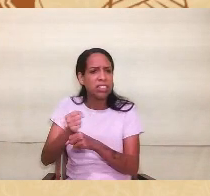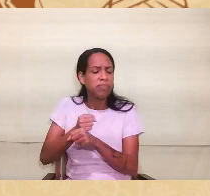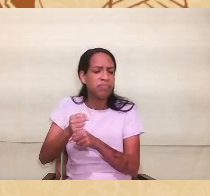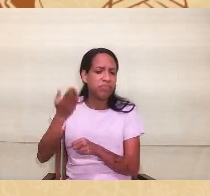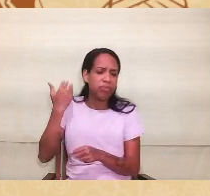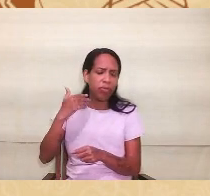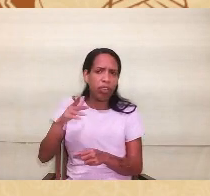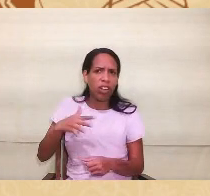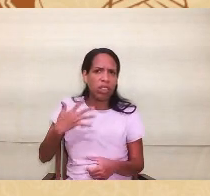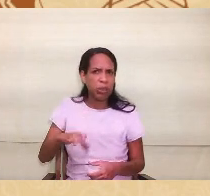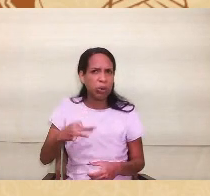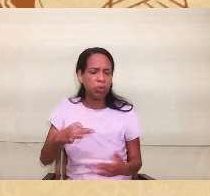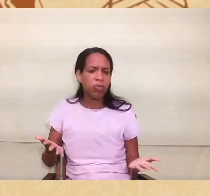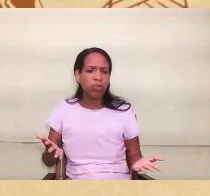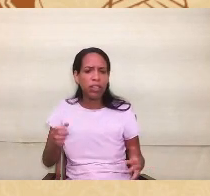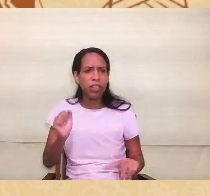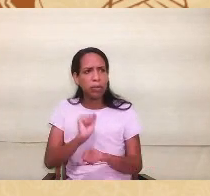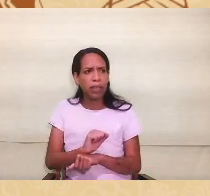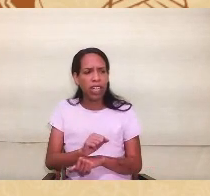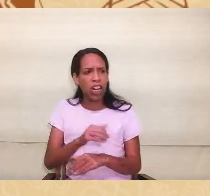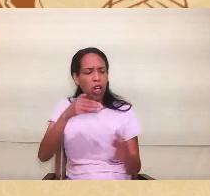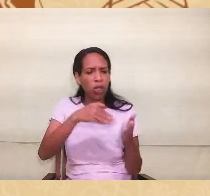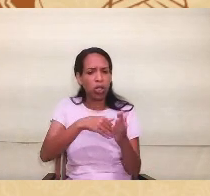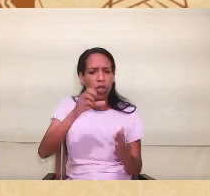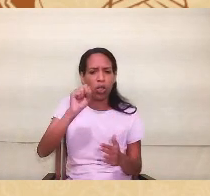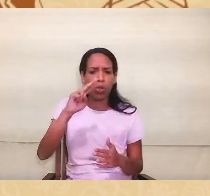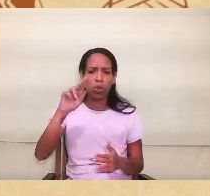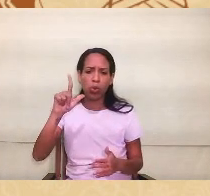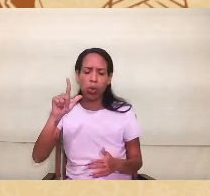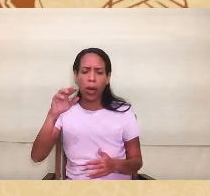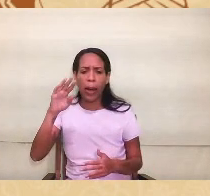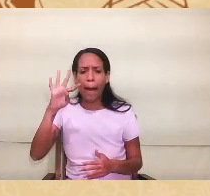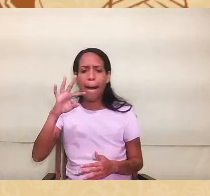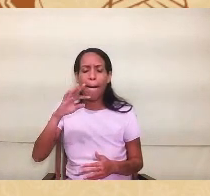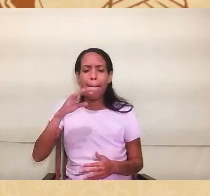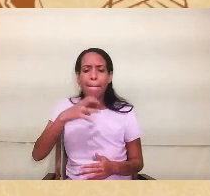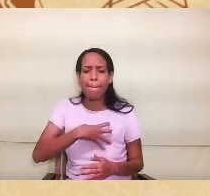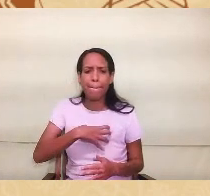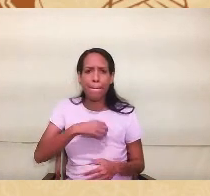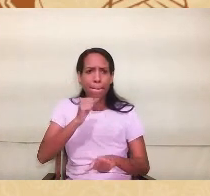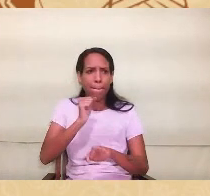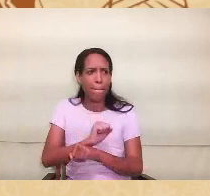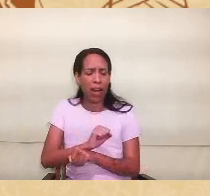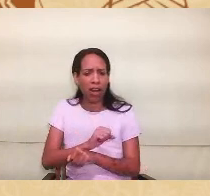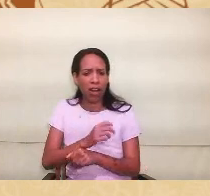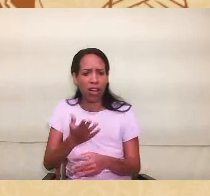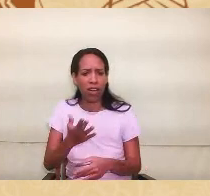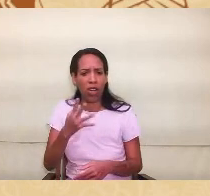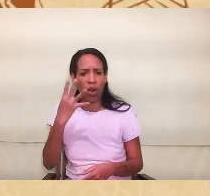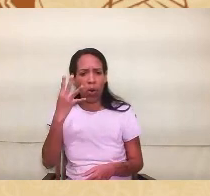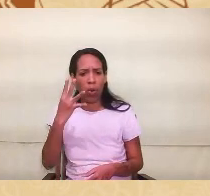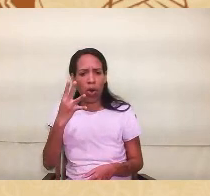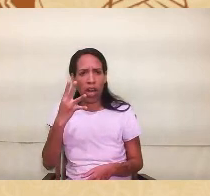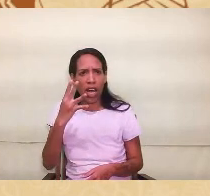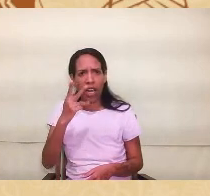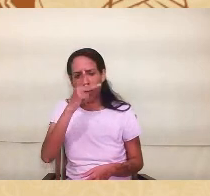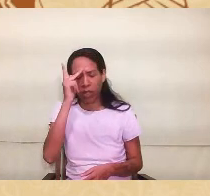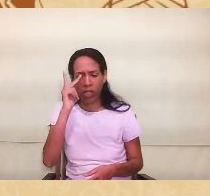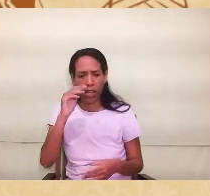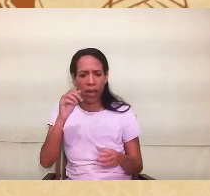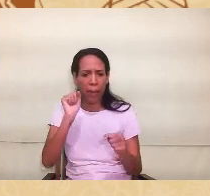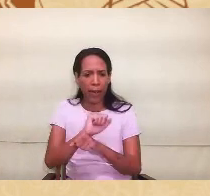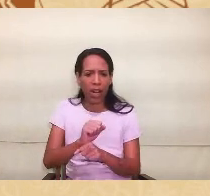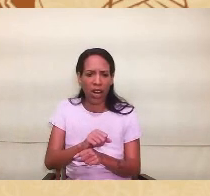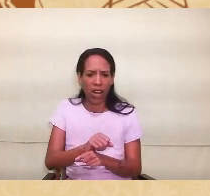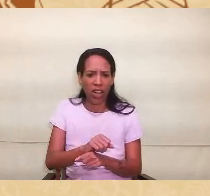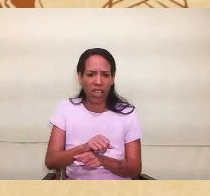fica parando... Aqui é sul da Bahia. Aqui é a terra de Coronel do Cacau. A gente parou a estrada em setembro, 4 vezes parou a estrada. A gente é humilhado, sofre